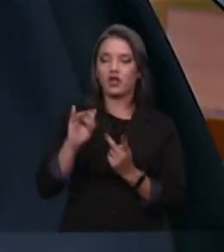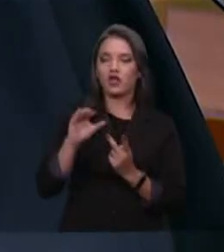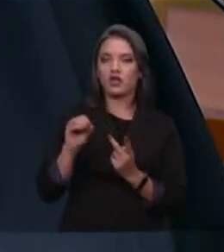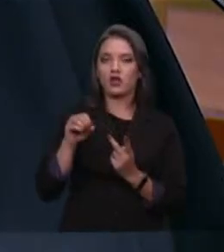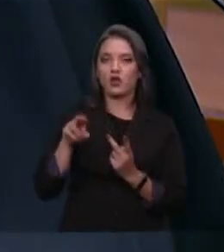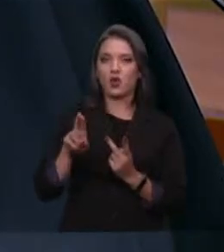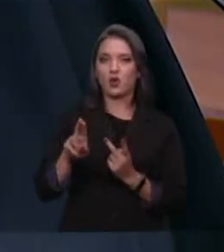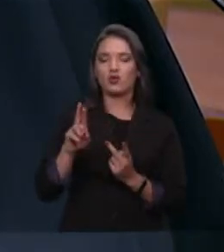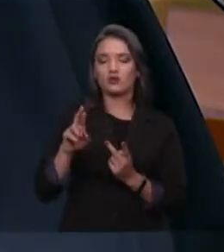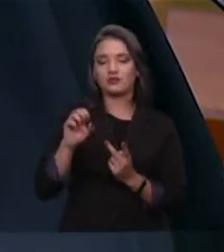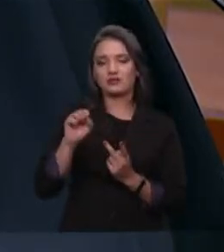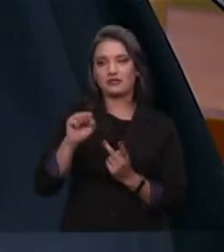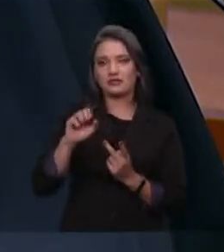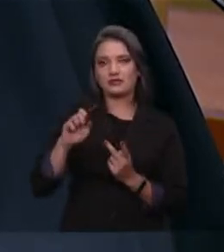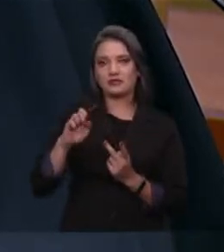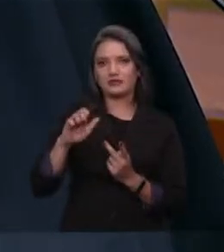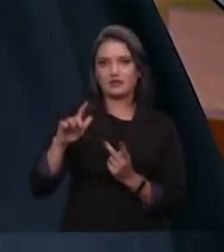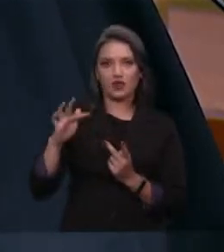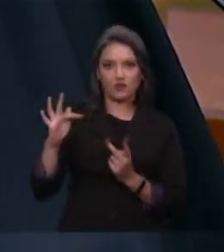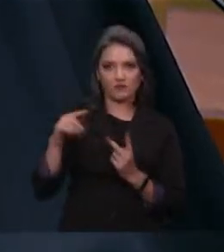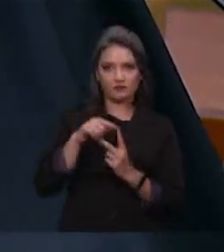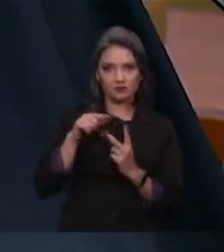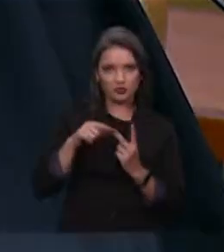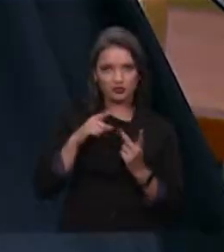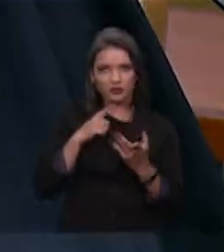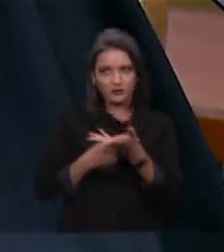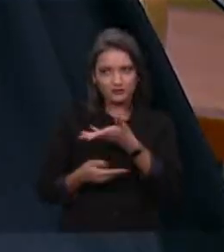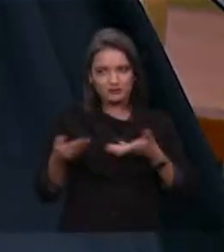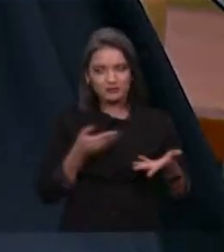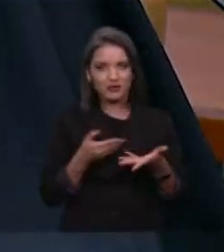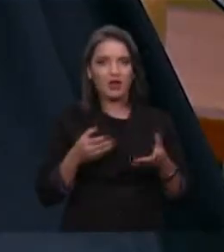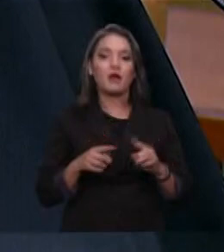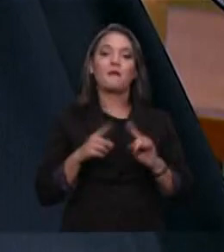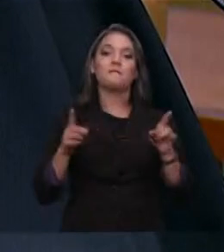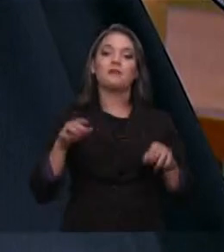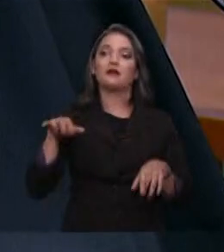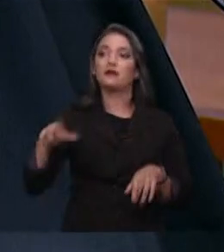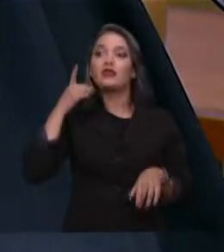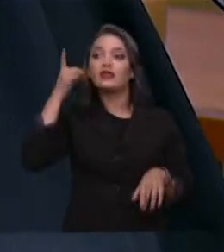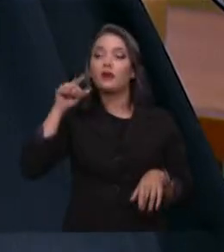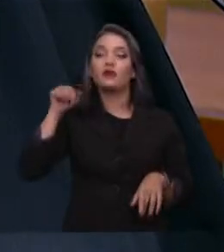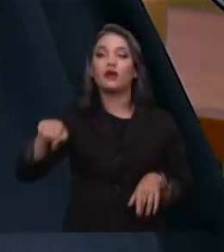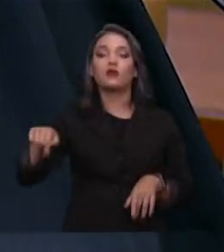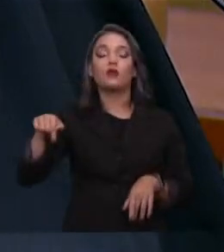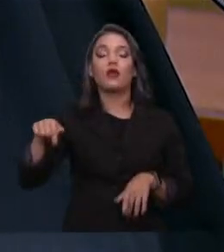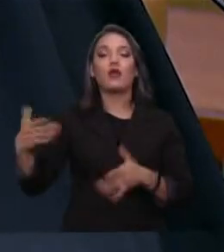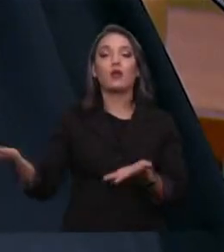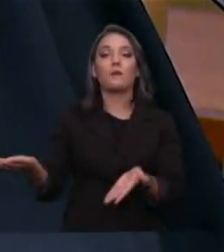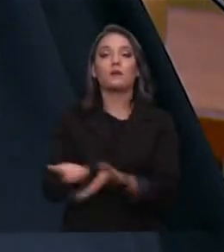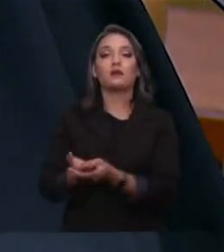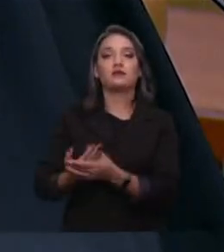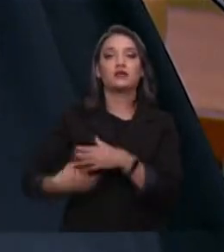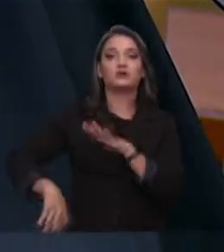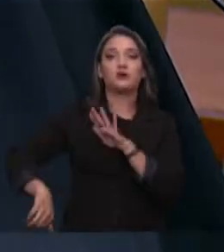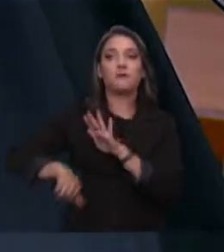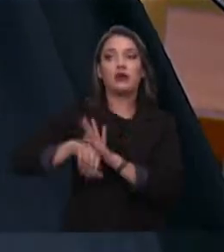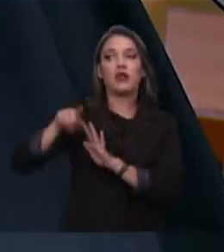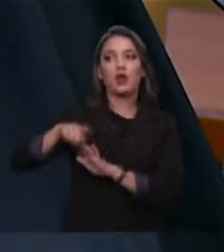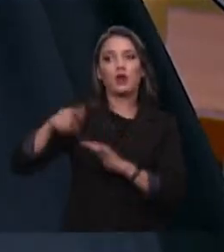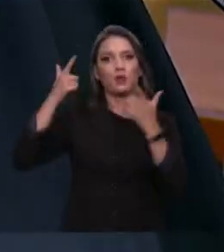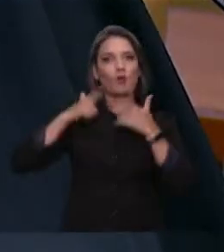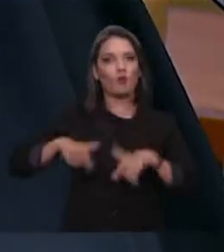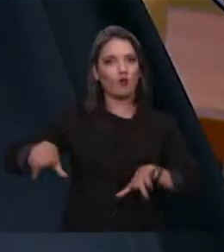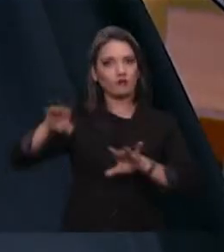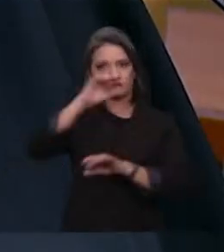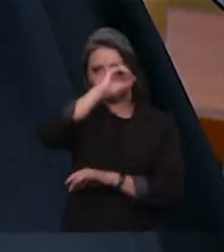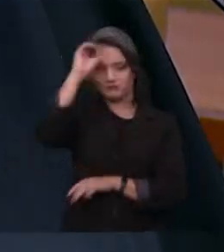estruturada organização criminosa. Ocorre, porém, que o deputado federal Vander Loubert foi absolvido na ação penal 1019, resultante